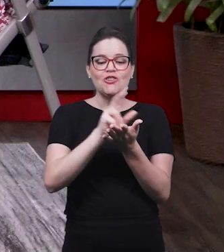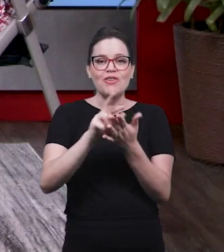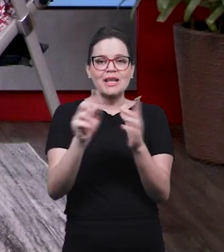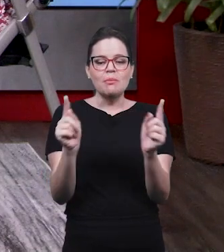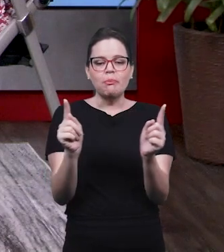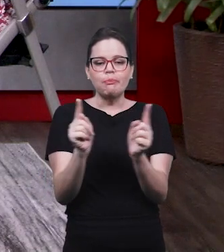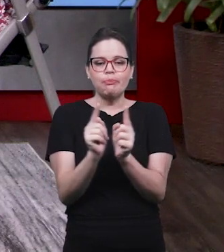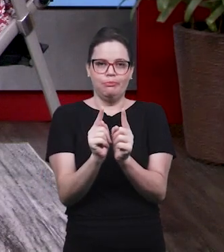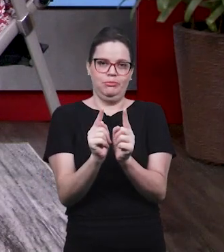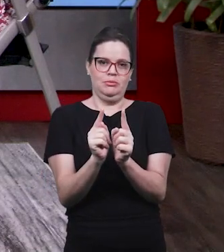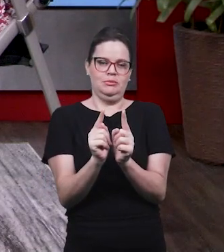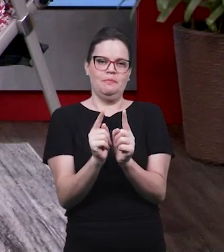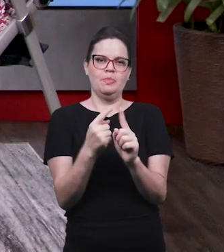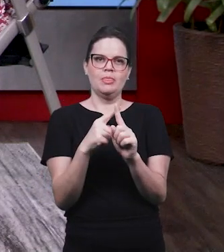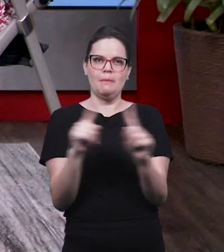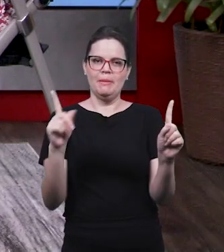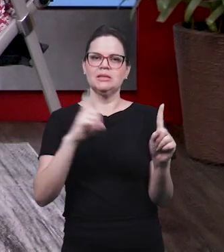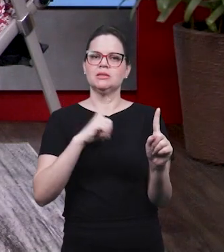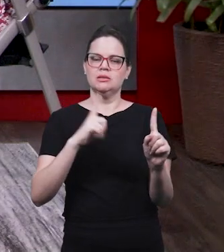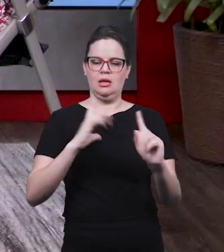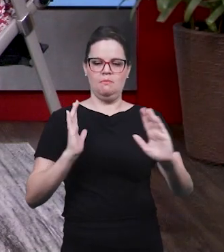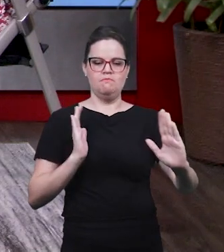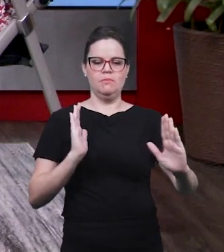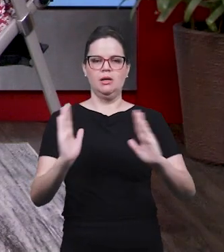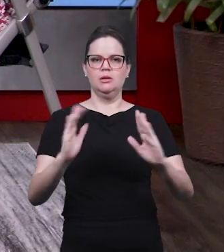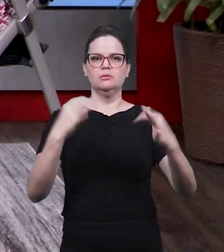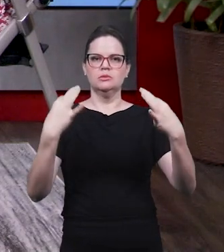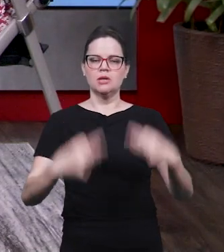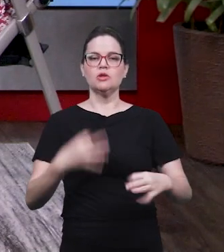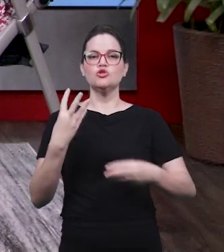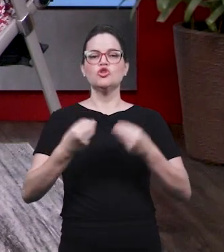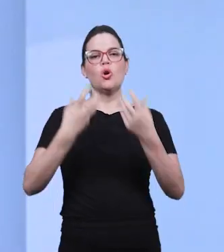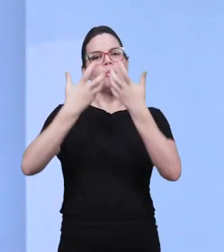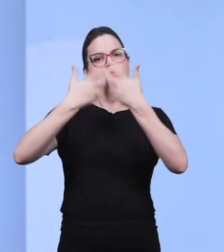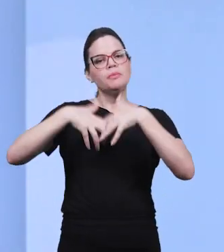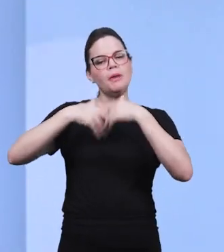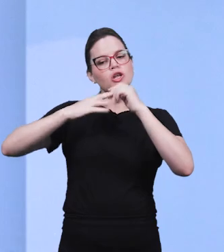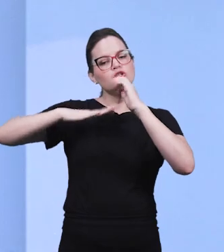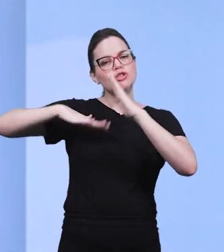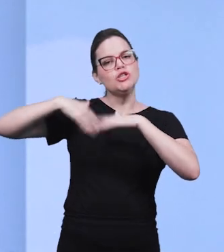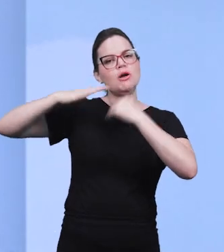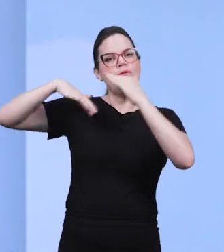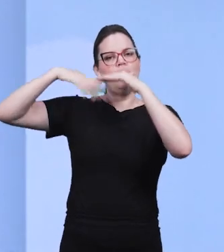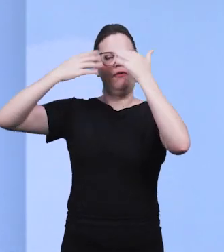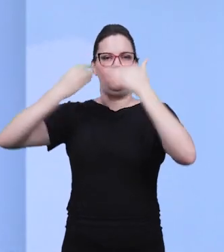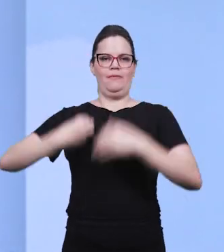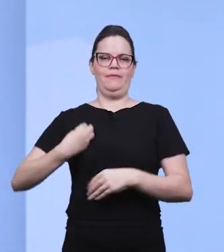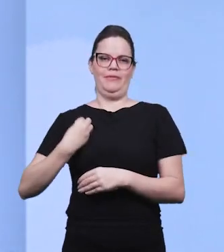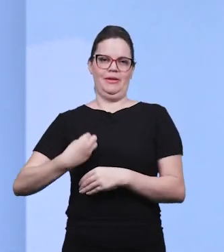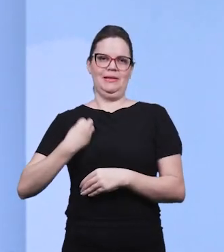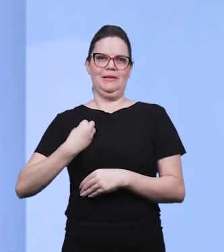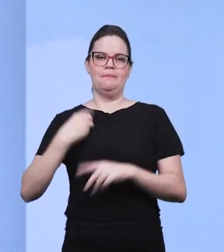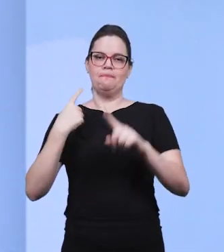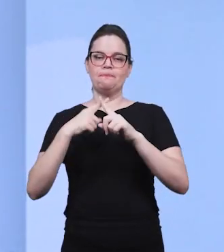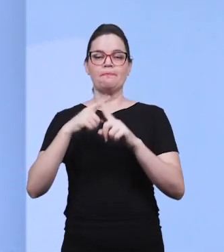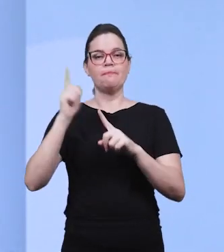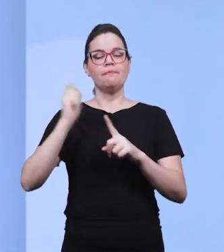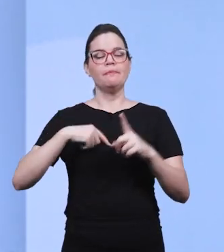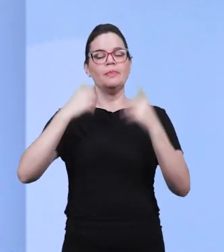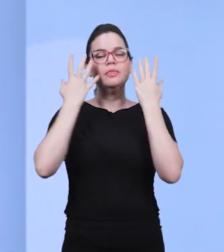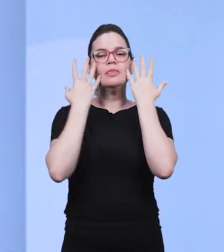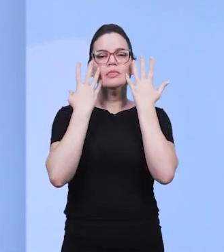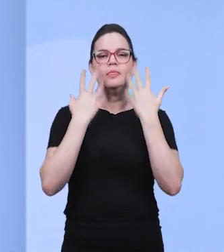existem marcos muito bem estabelecidos do desenvolvimento e para que a criança tenha um curso natural, um